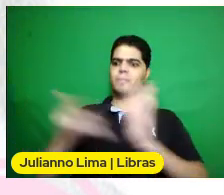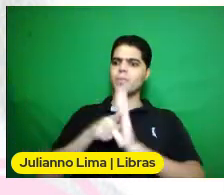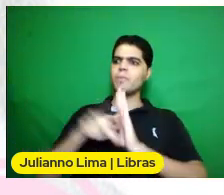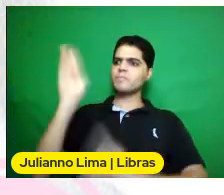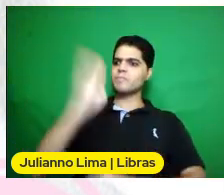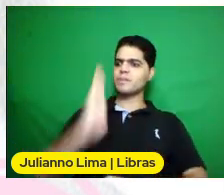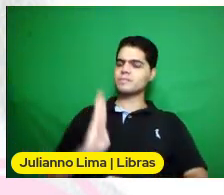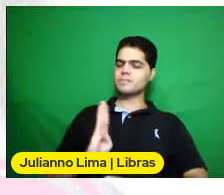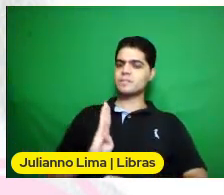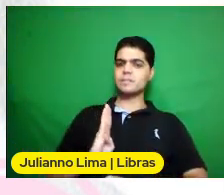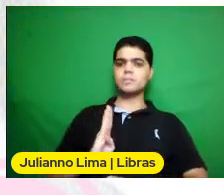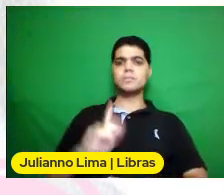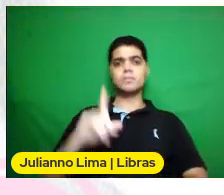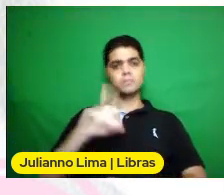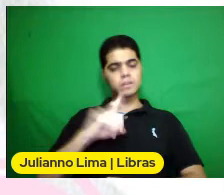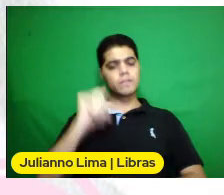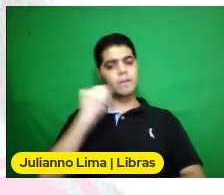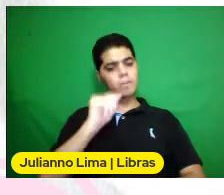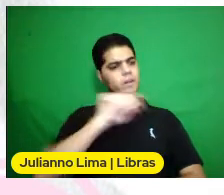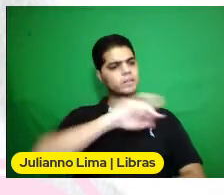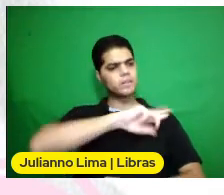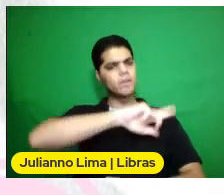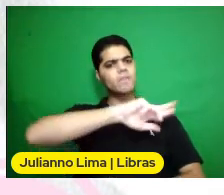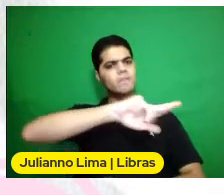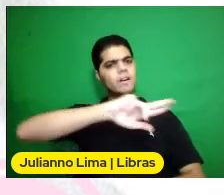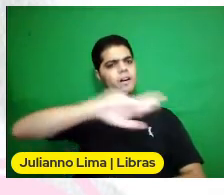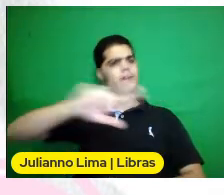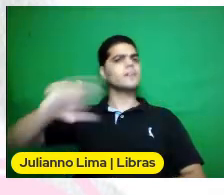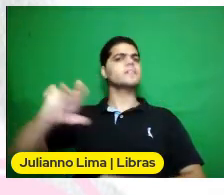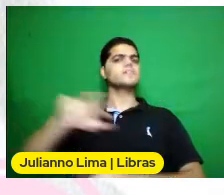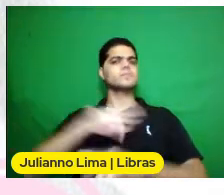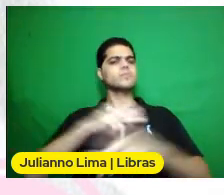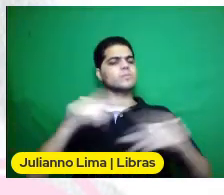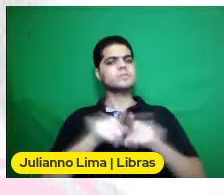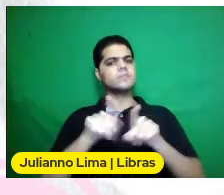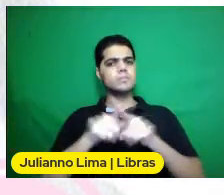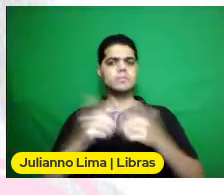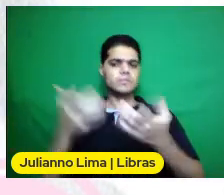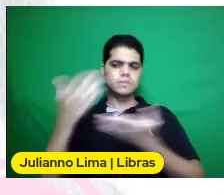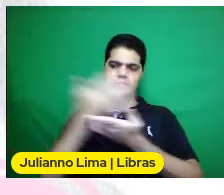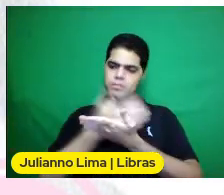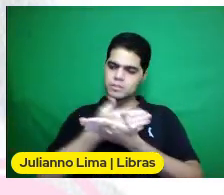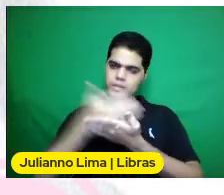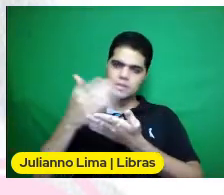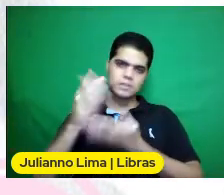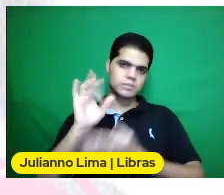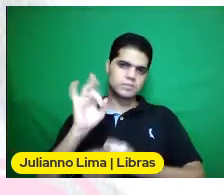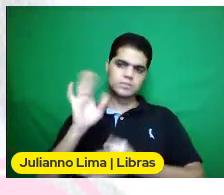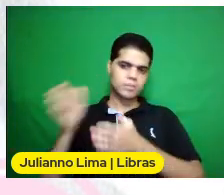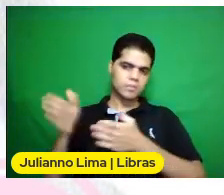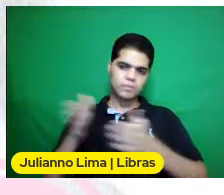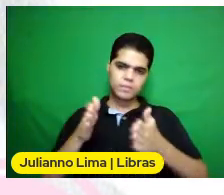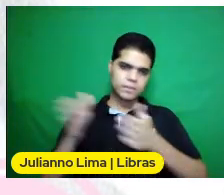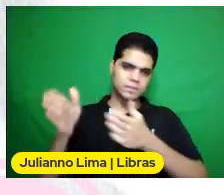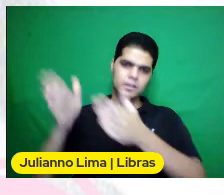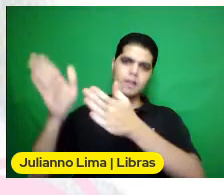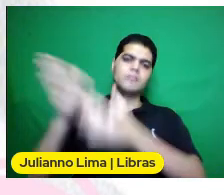tem outras, né? E aí, assim, isso é só um início para uma grande jornada de conhecimento